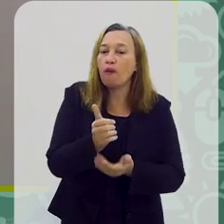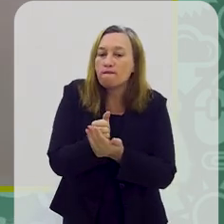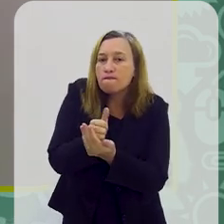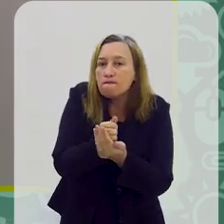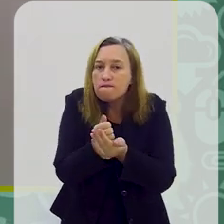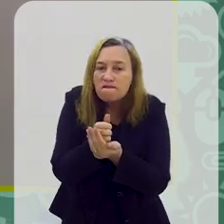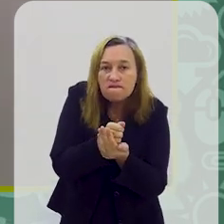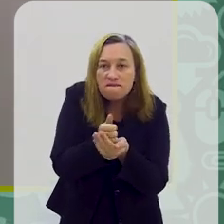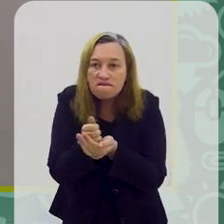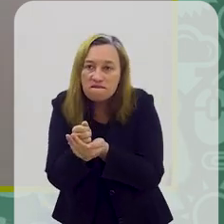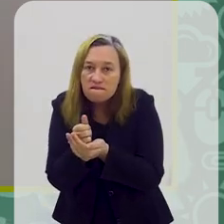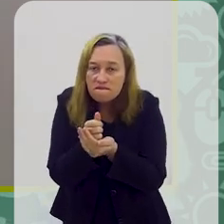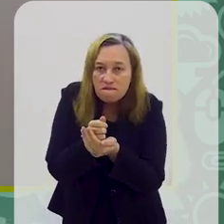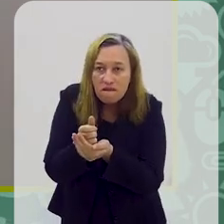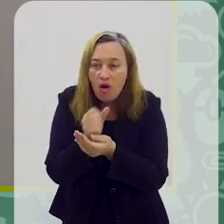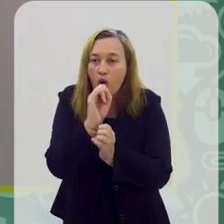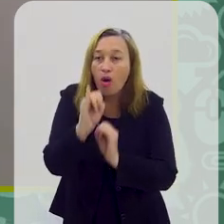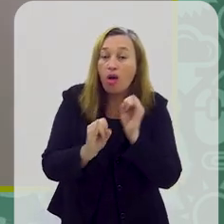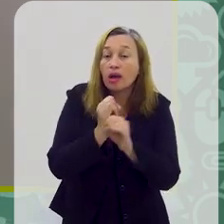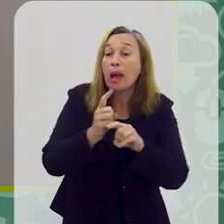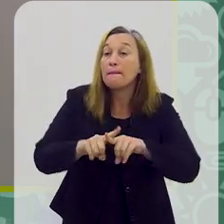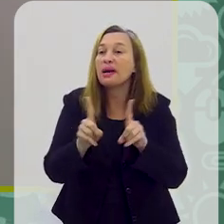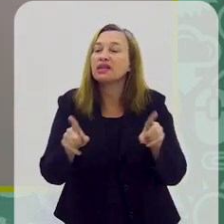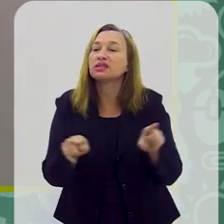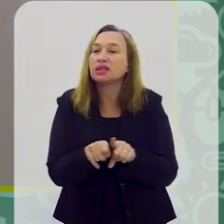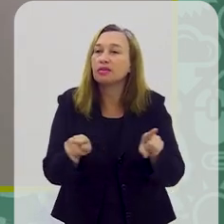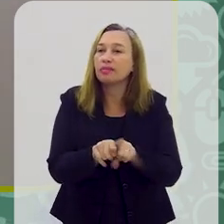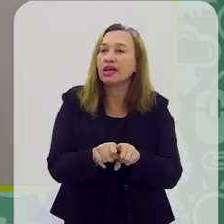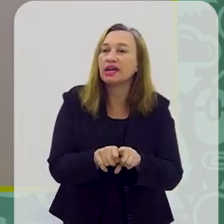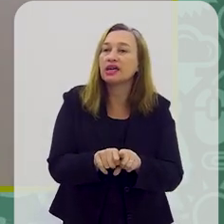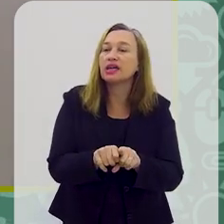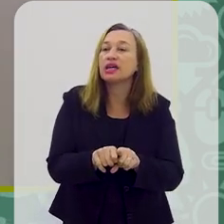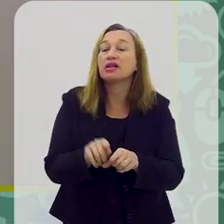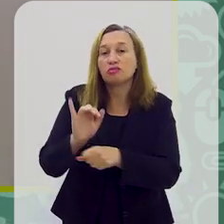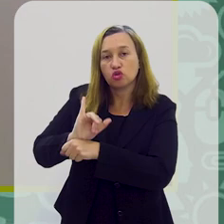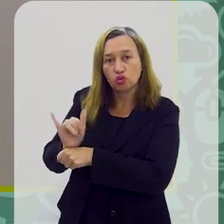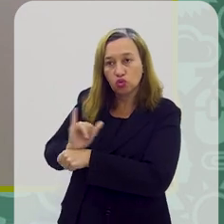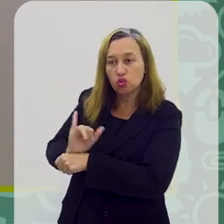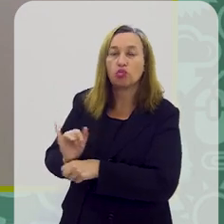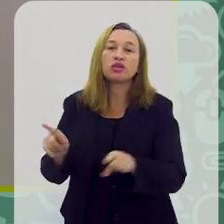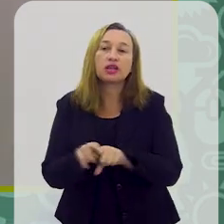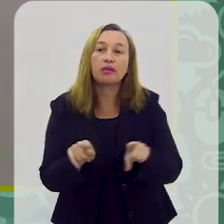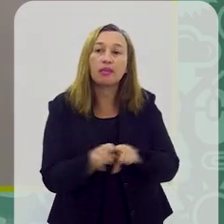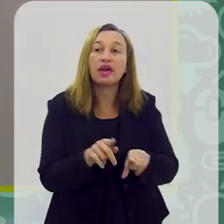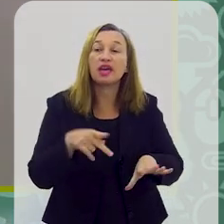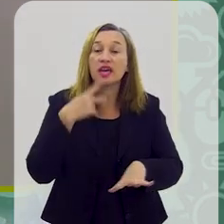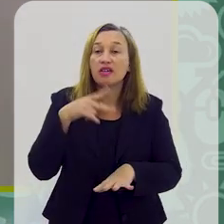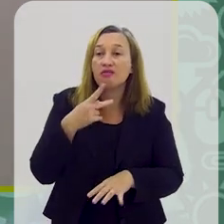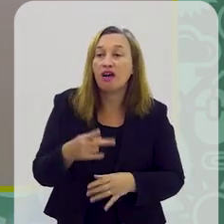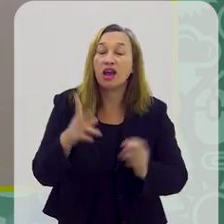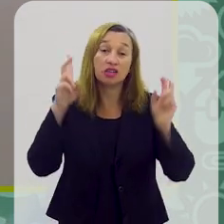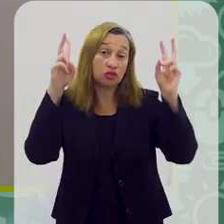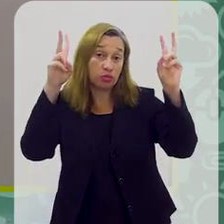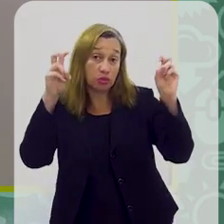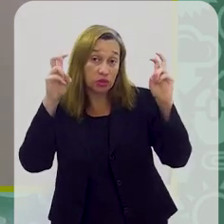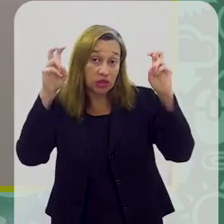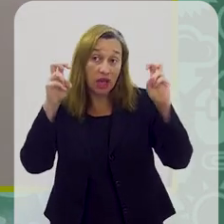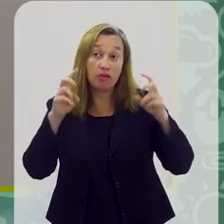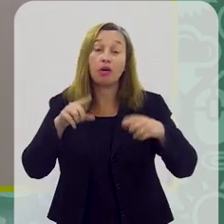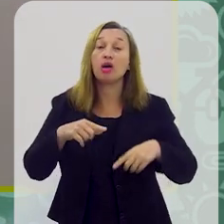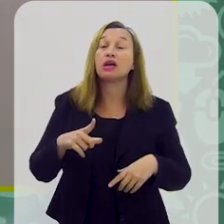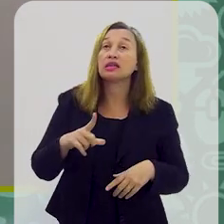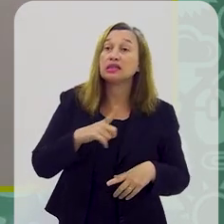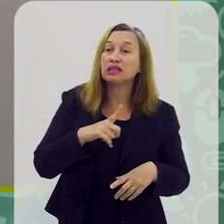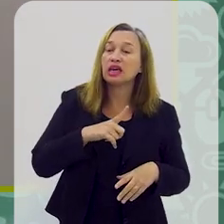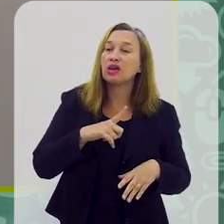dos jogos, onde eles jogam online, mas também você tem canais de YouTube, por exemplo, que falam sobre o tema,